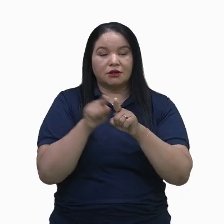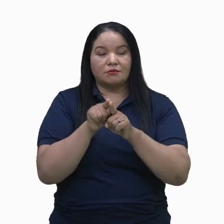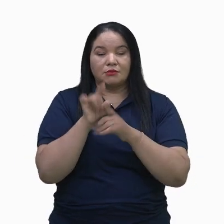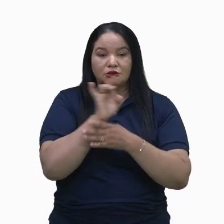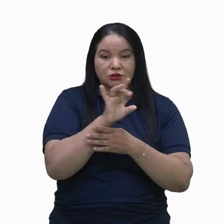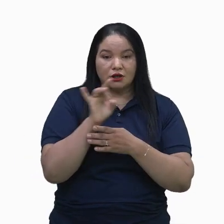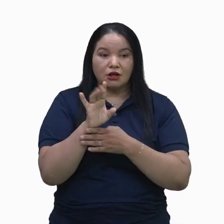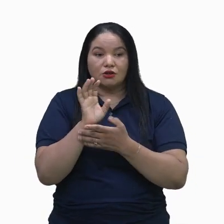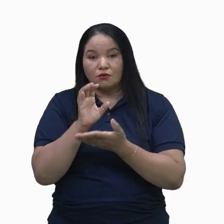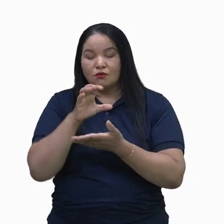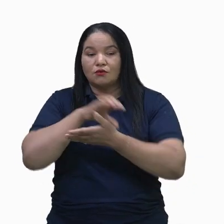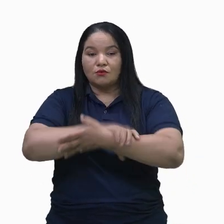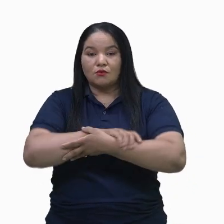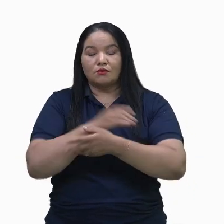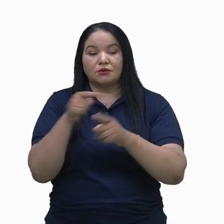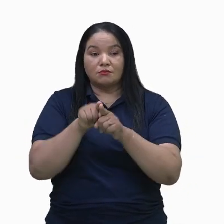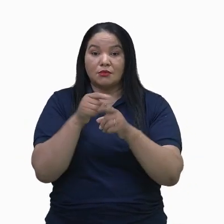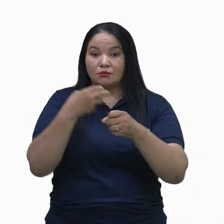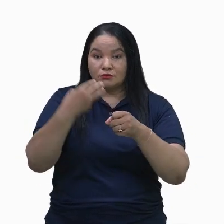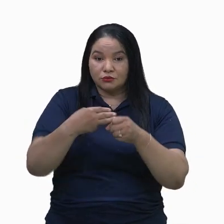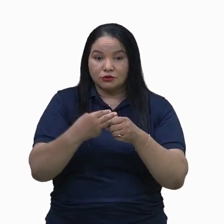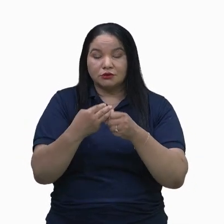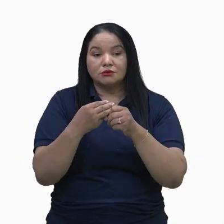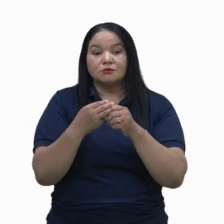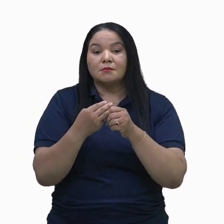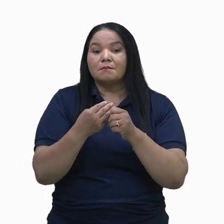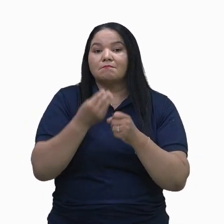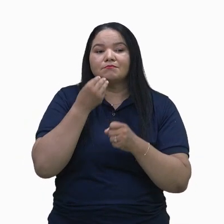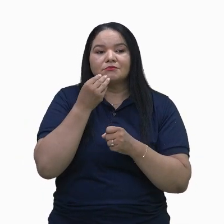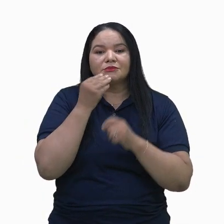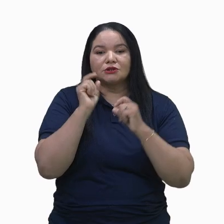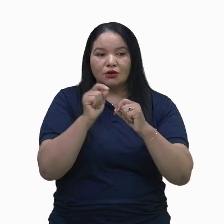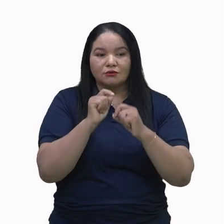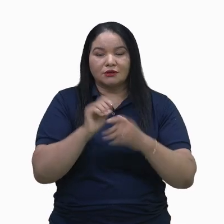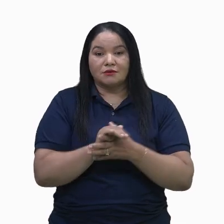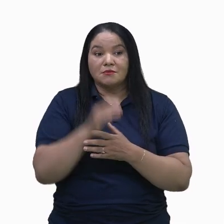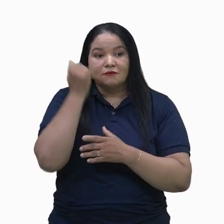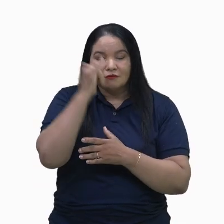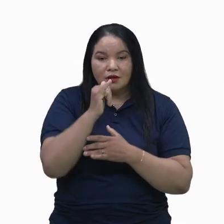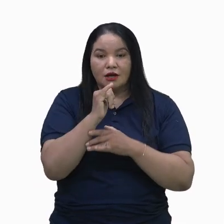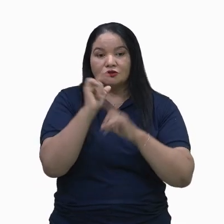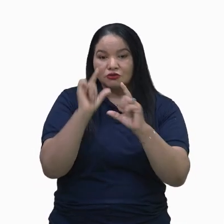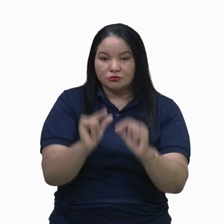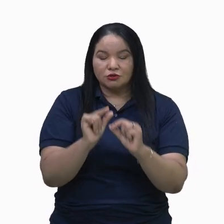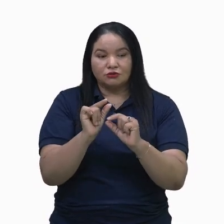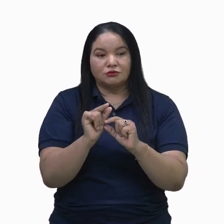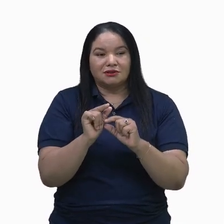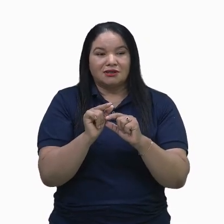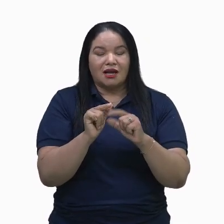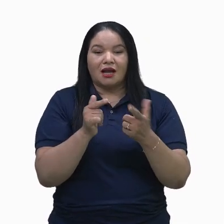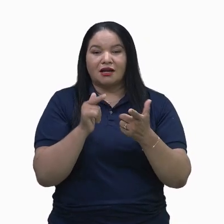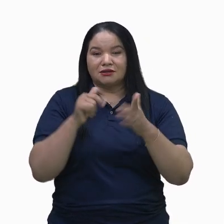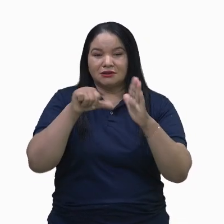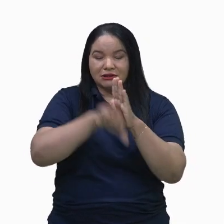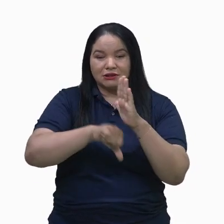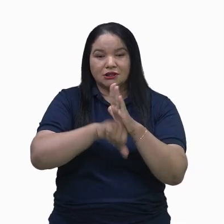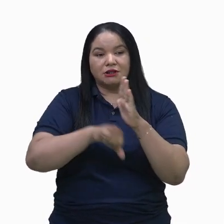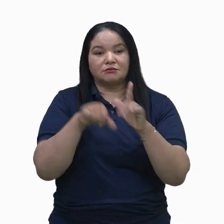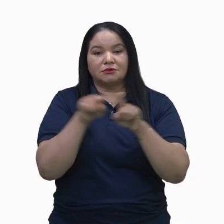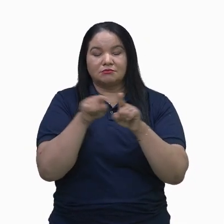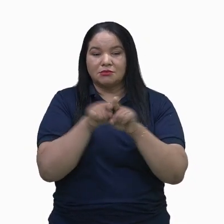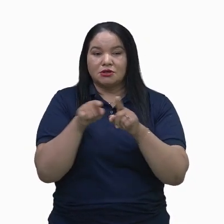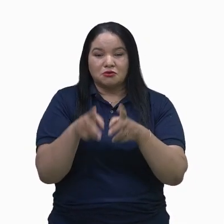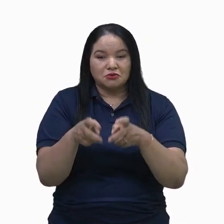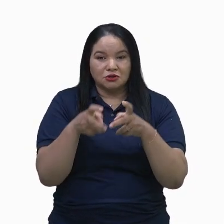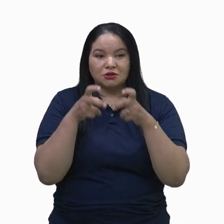cada município, né, para tentar coibir essas atividades que vêm ocorrendo, nessas atividades